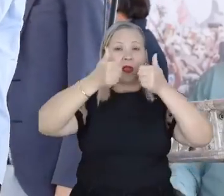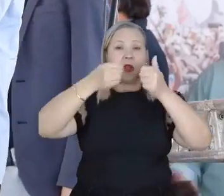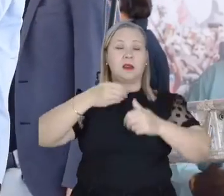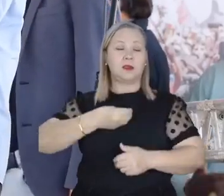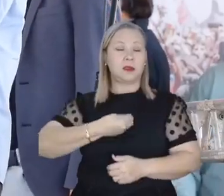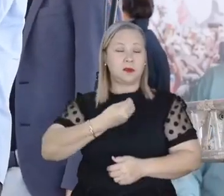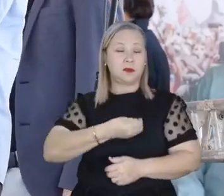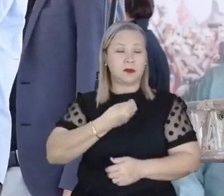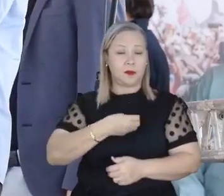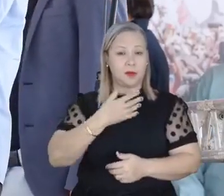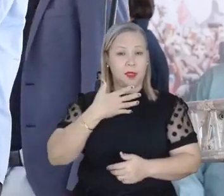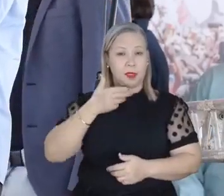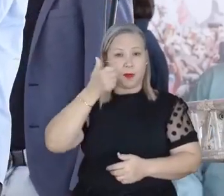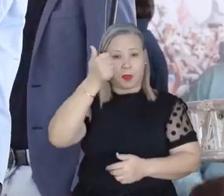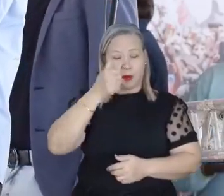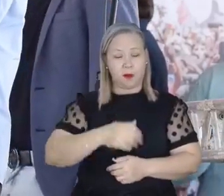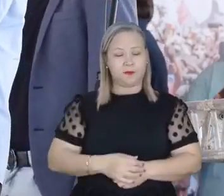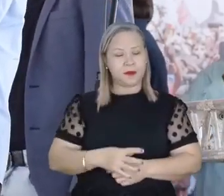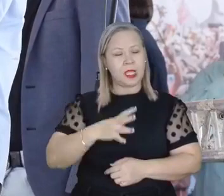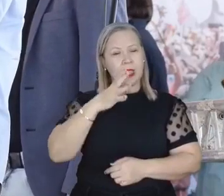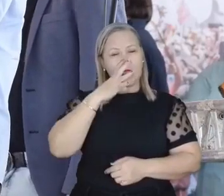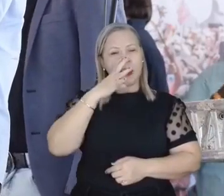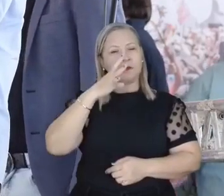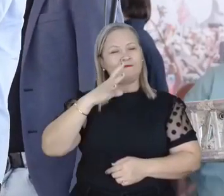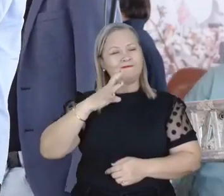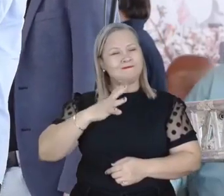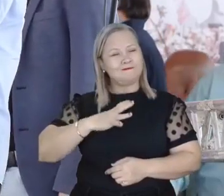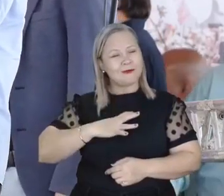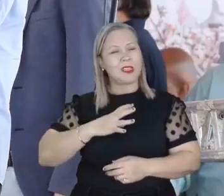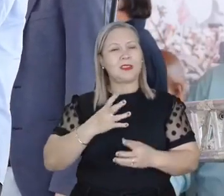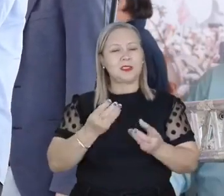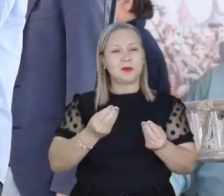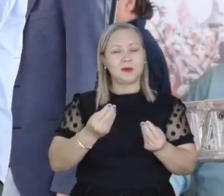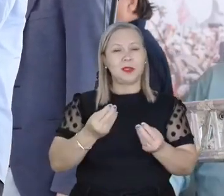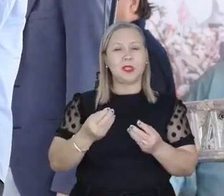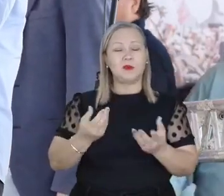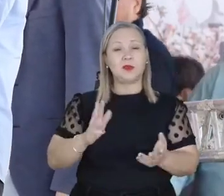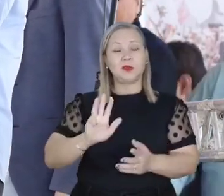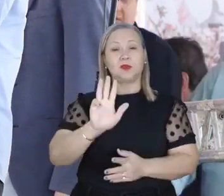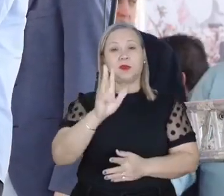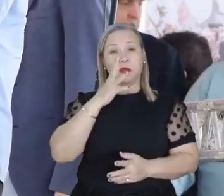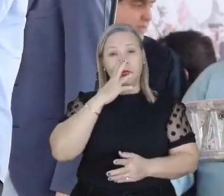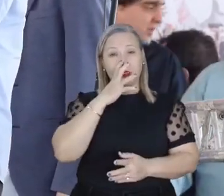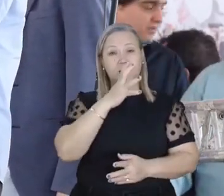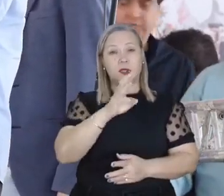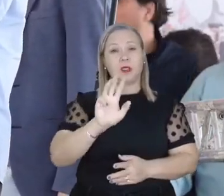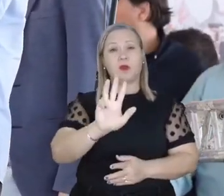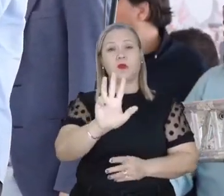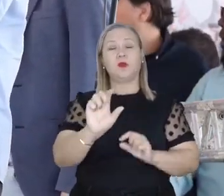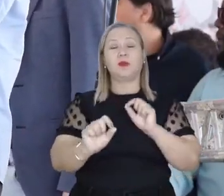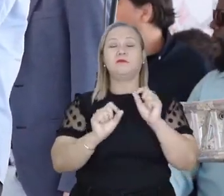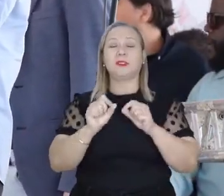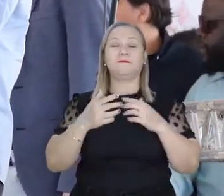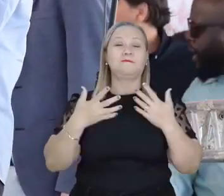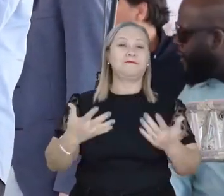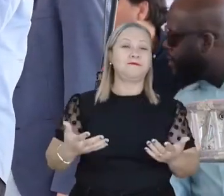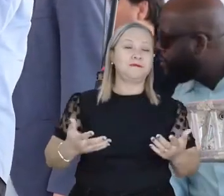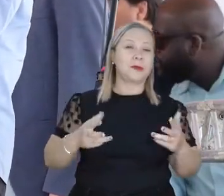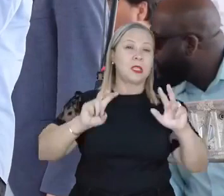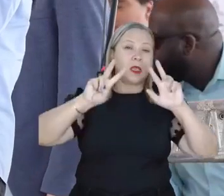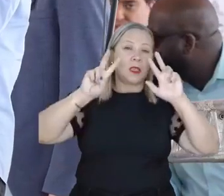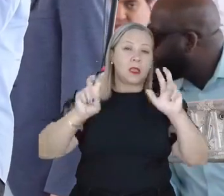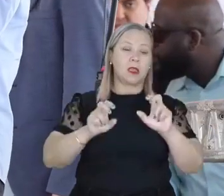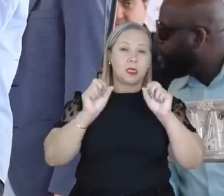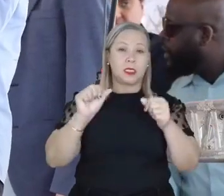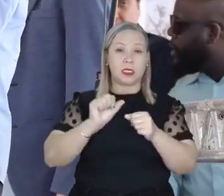admirou no Lula foi essa questão dele ter feito uma gestão